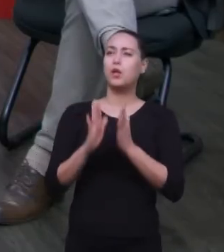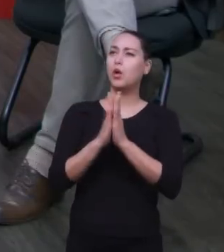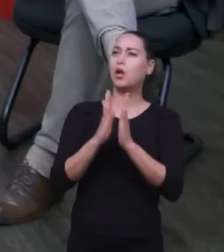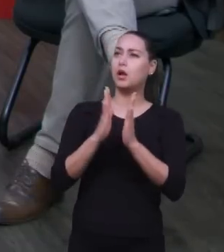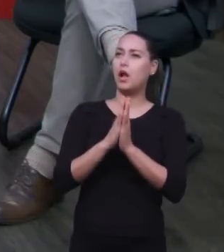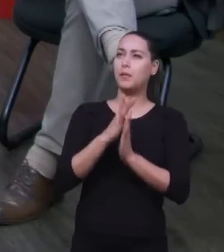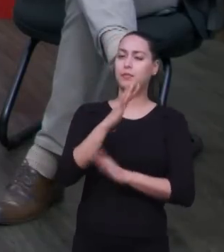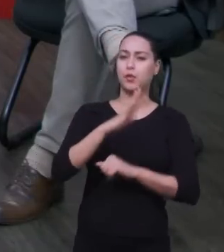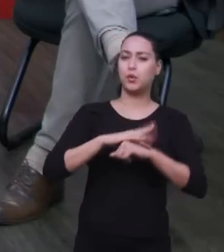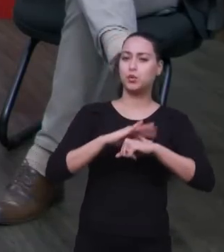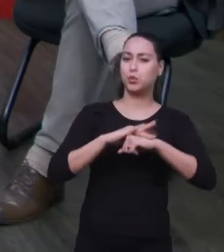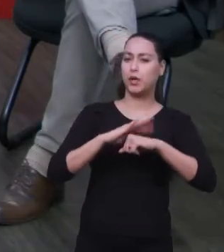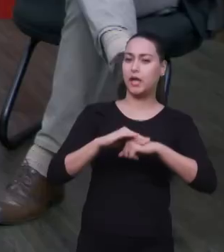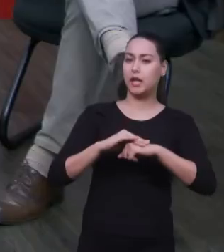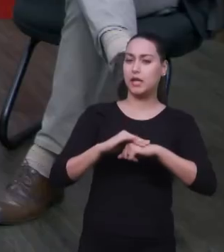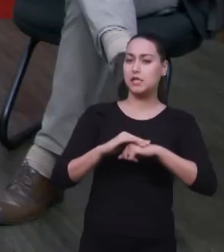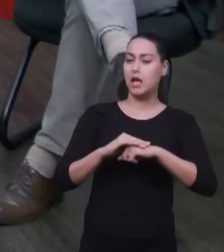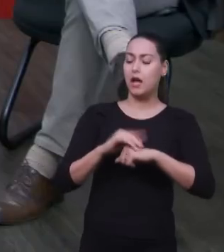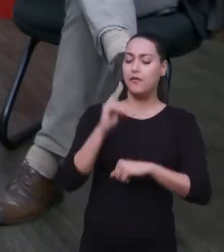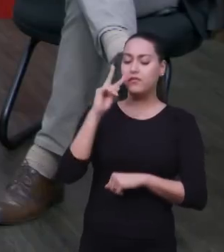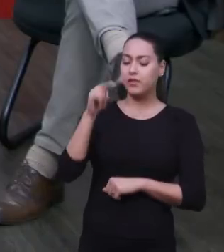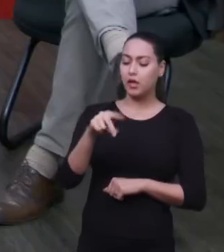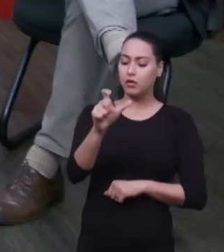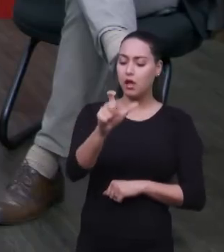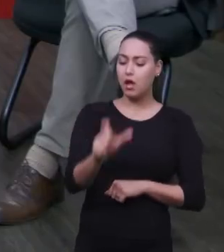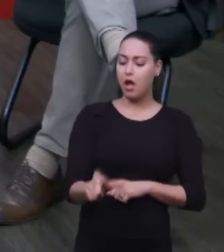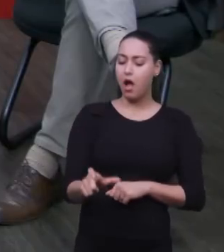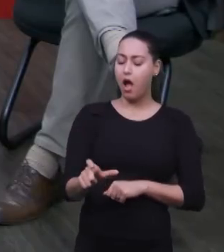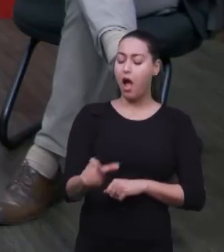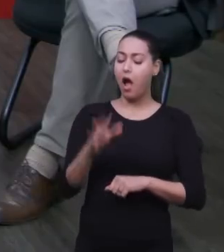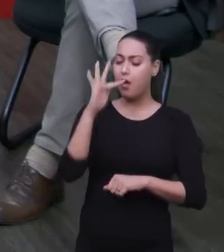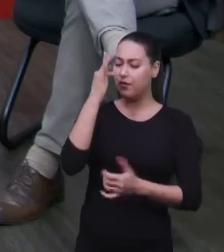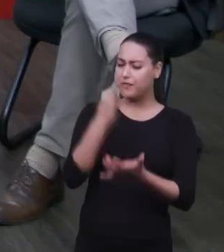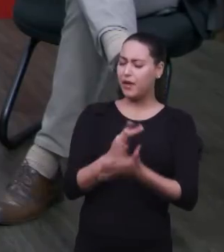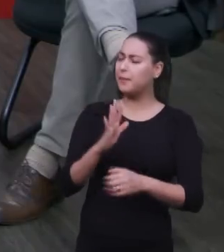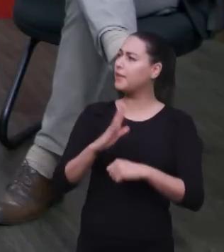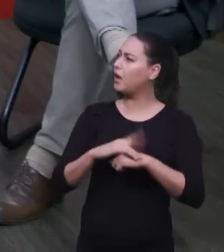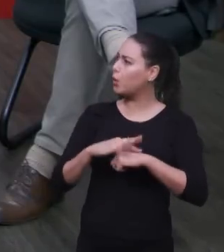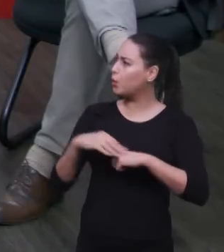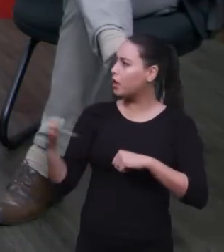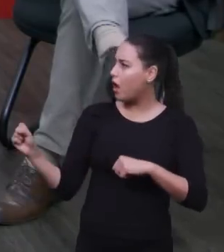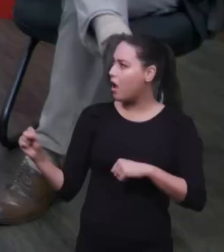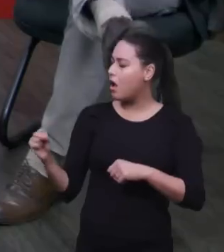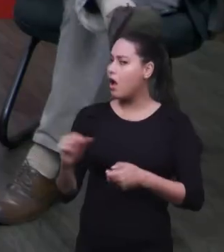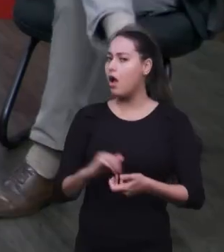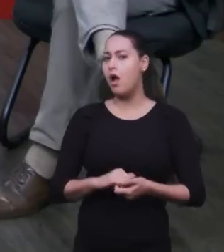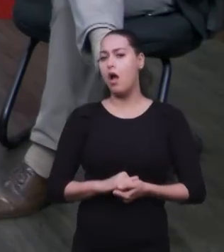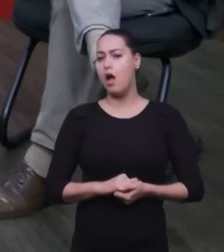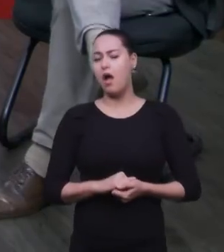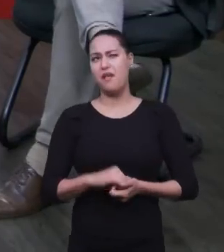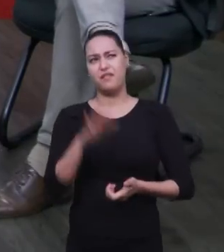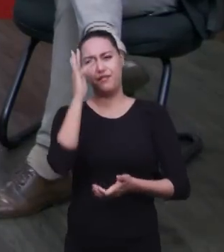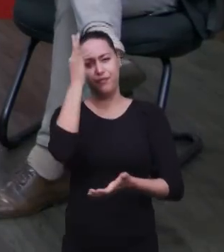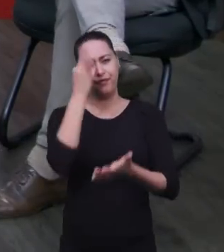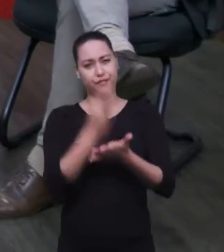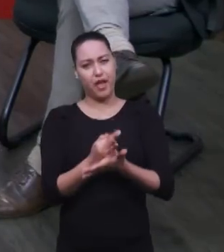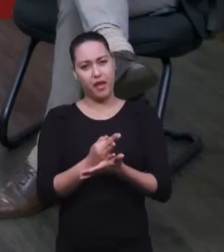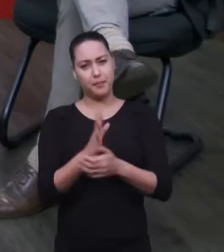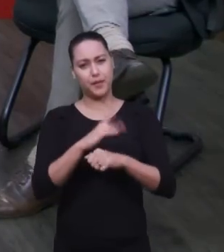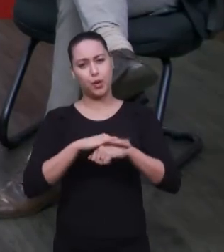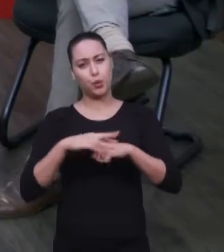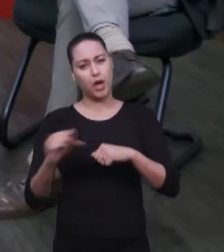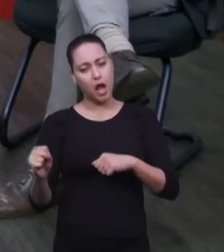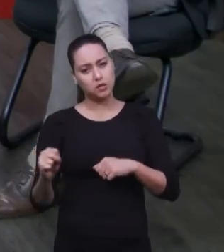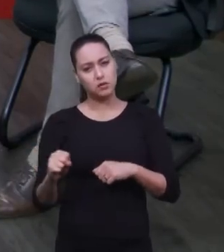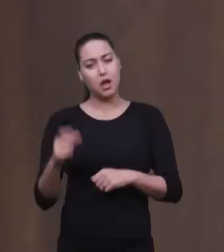assim: e vendo eles que o enfermo tinha fé para ser curado, aí eu fiquei pensando, o que é isso? Que fé para ser